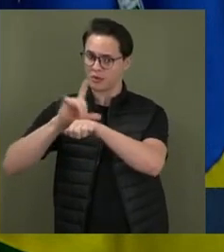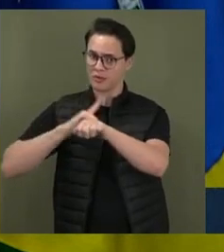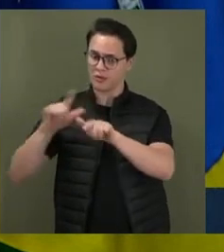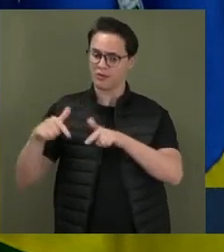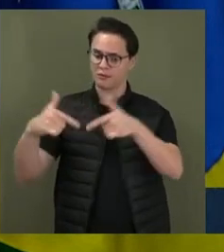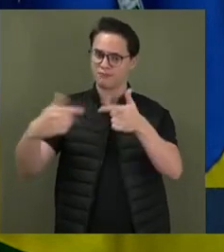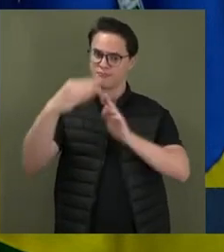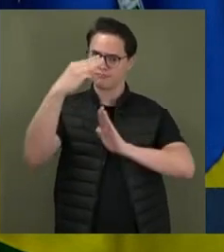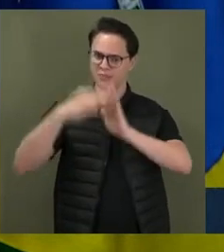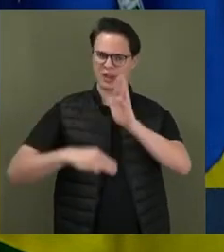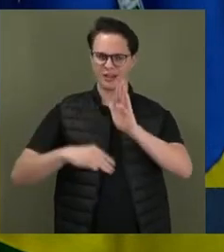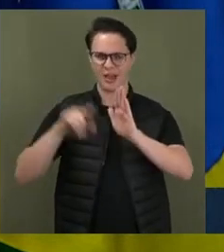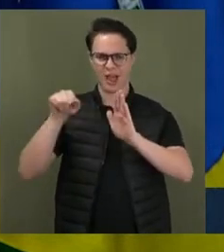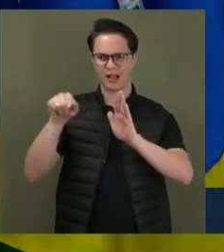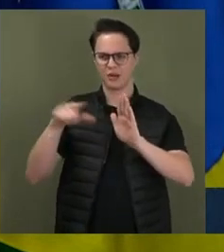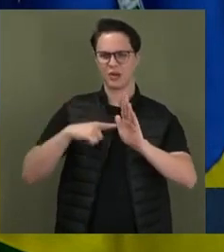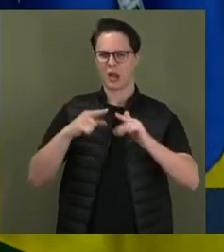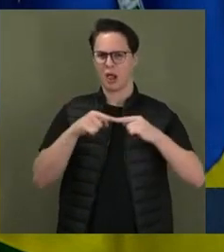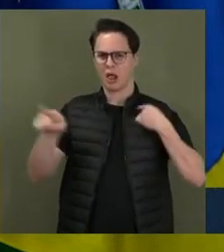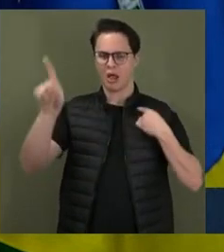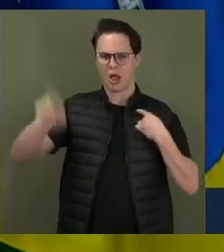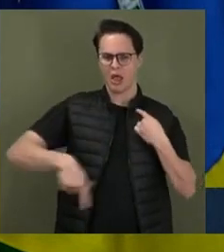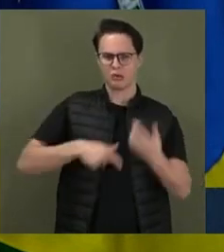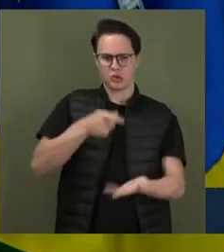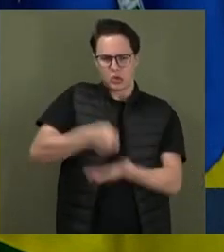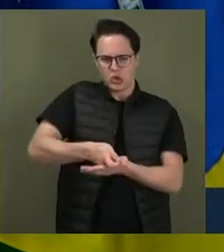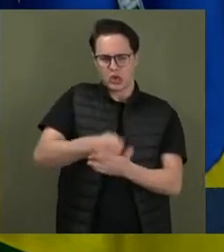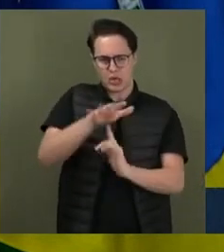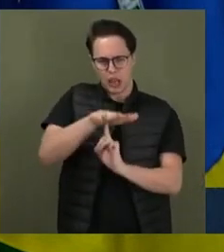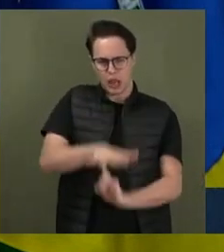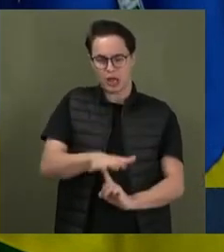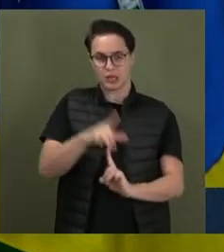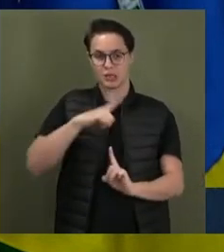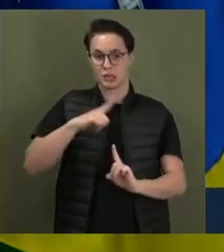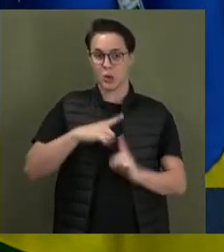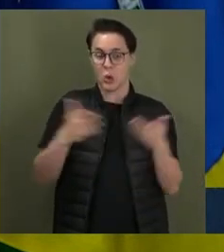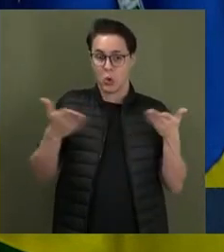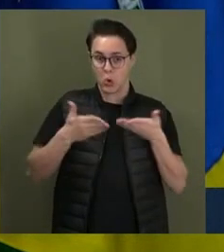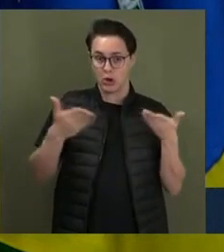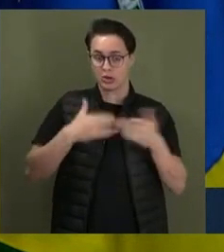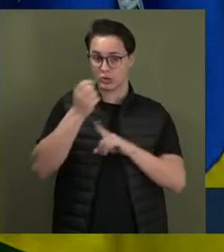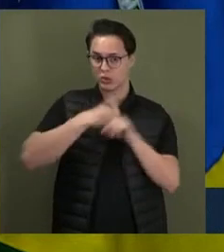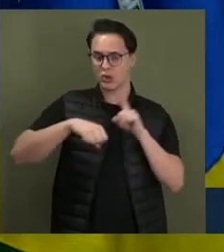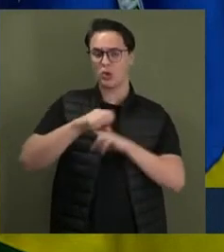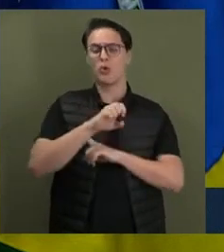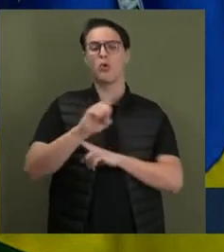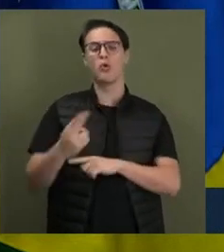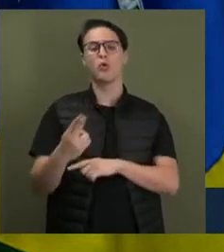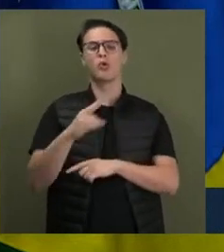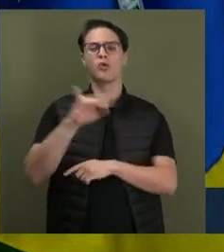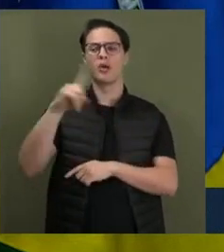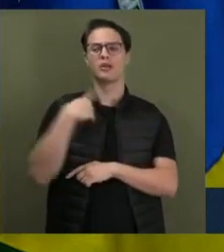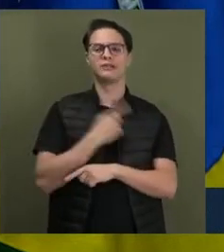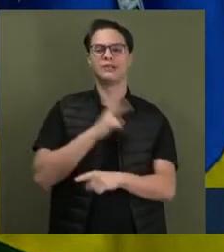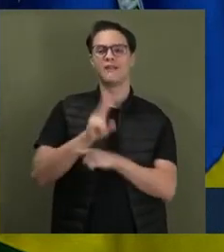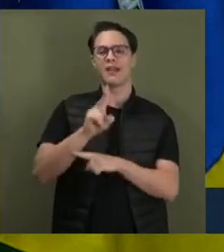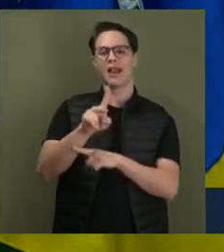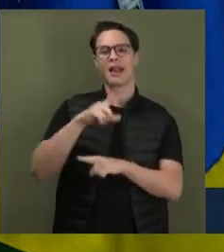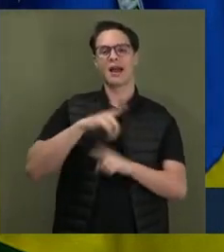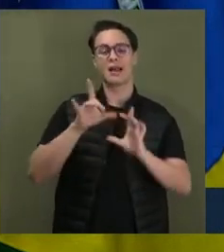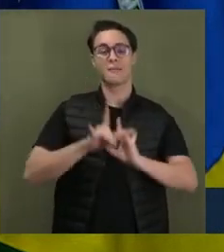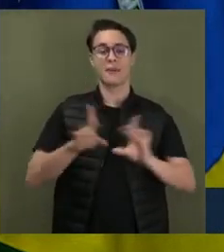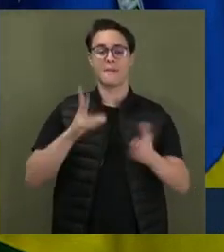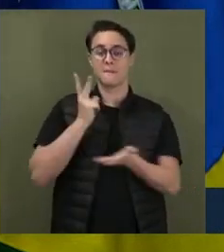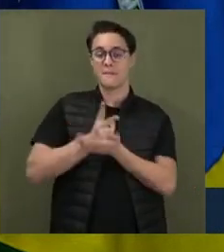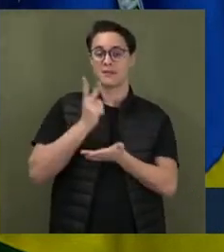métodos totalitários de sufocação à liberdade de imprensa e das redes sociais frouxamente, ou se defenderemos essa liberdade, mesmo quando